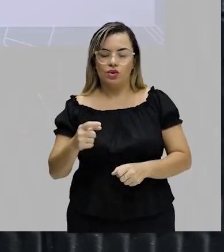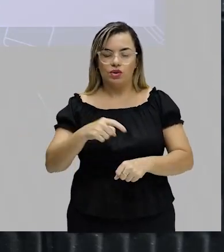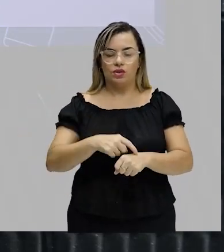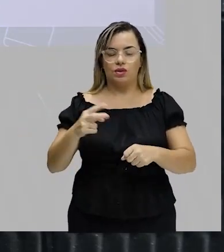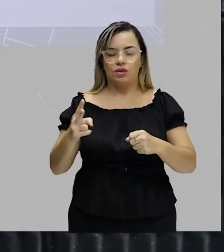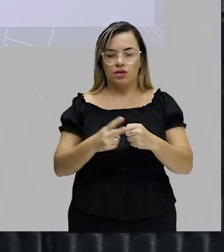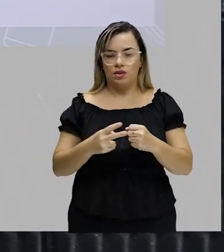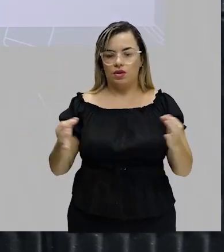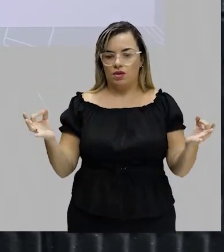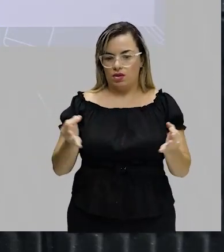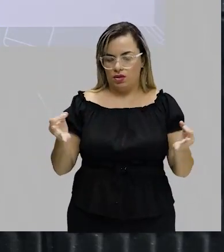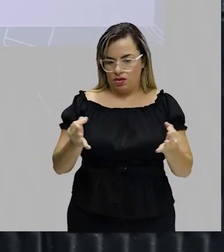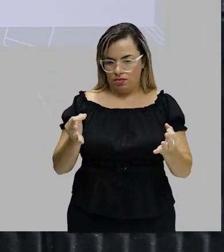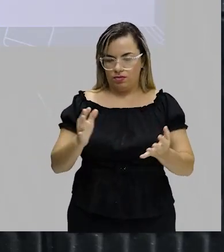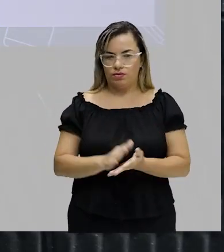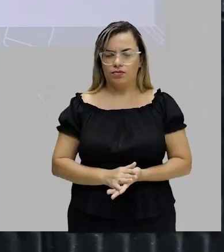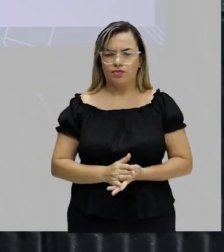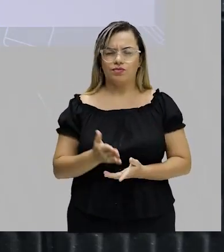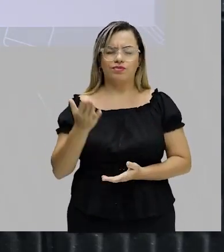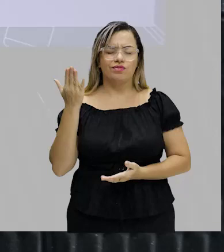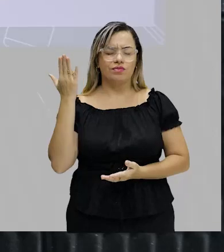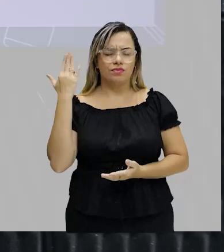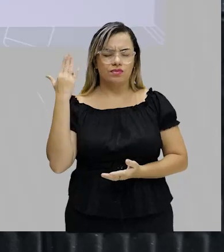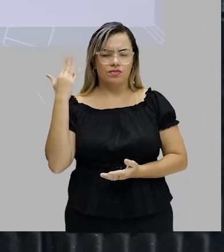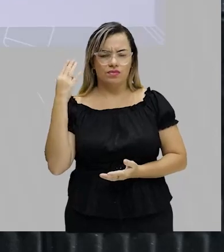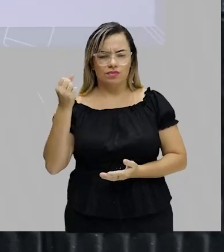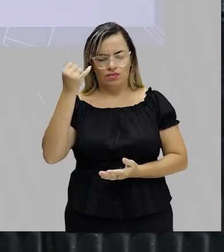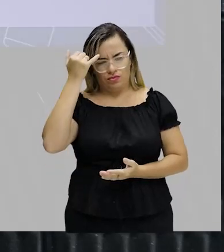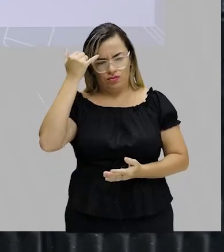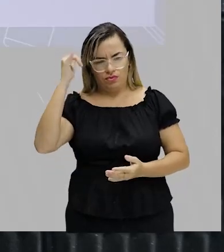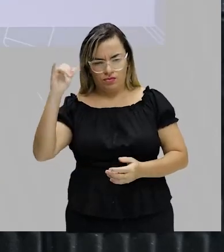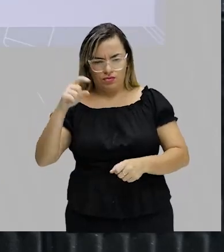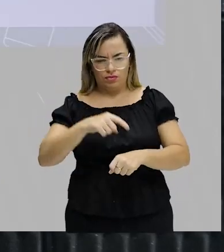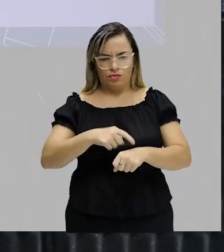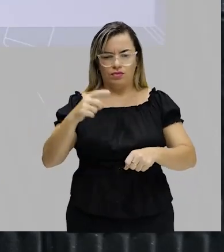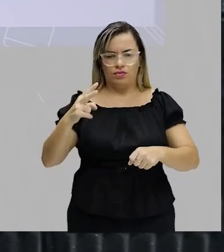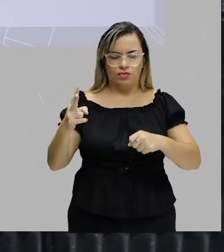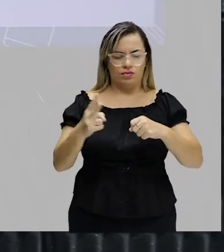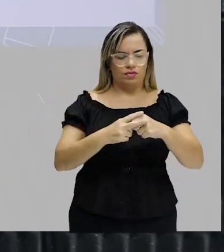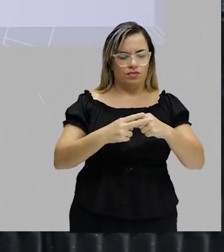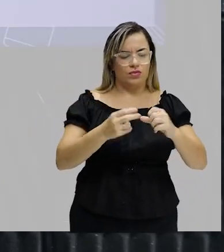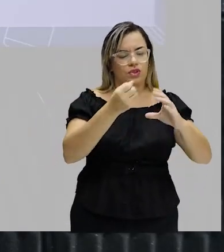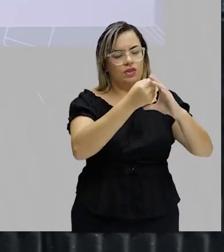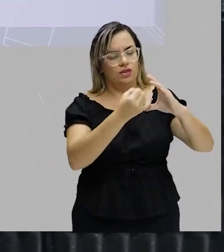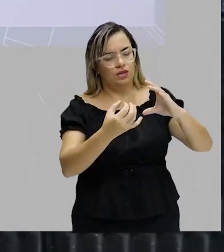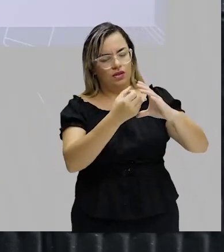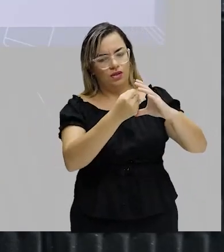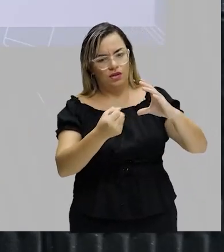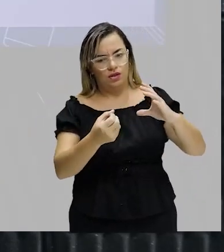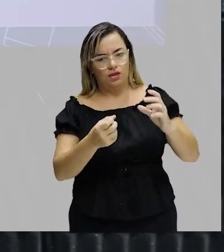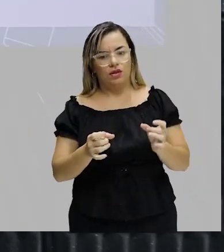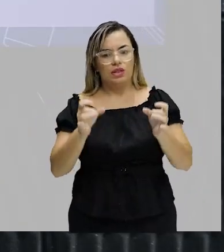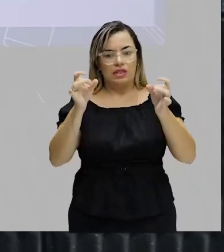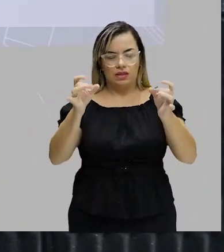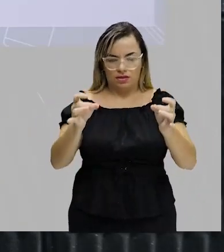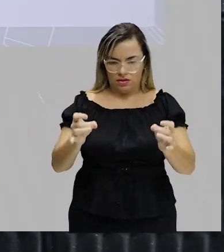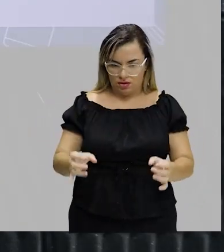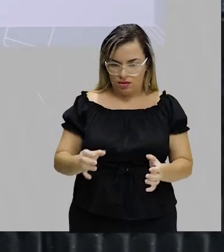verbais, vocês já devem ter percebido nas aulas de inglês que cada tempo verbal tem algumas características específicas. Por